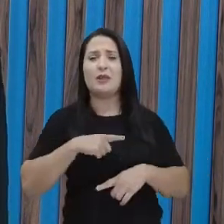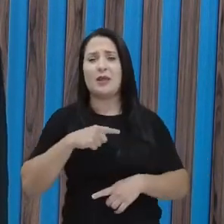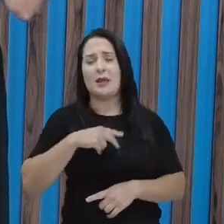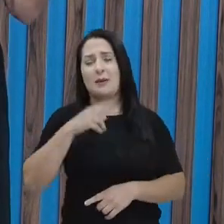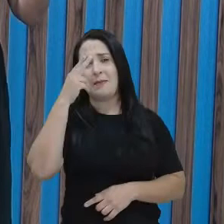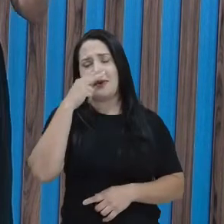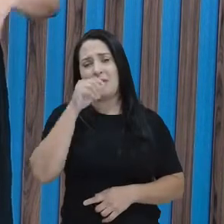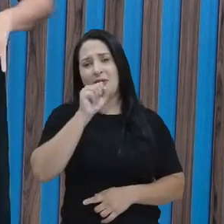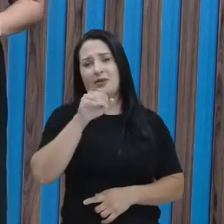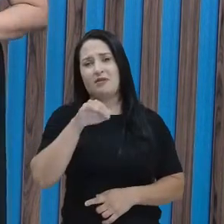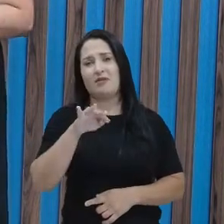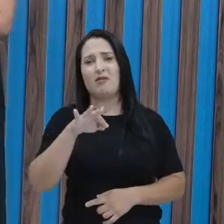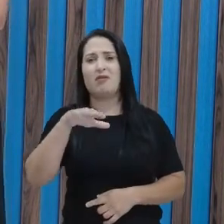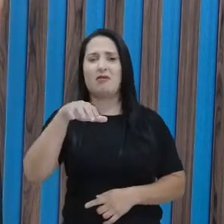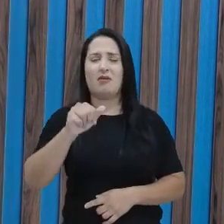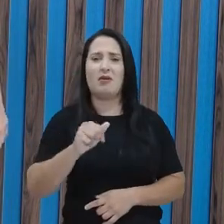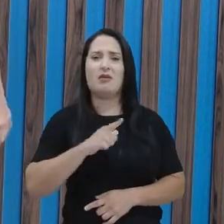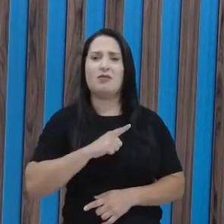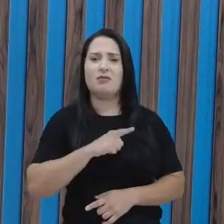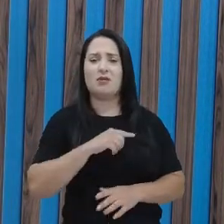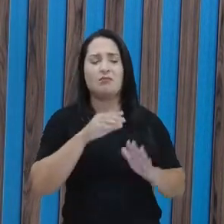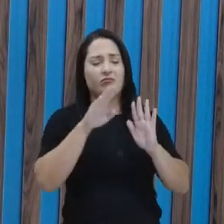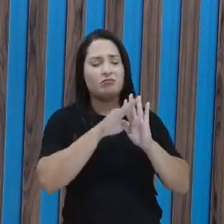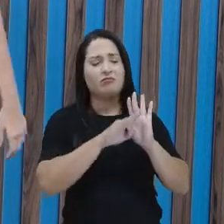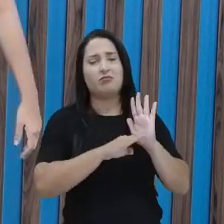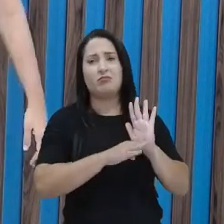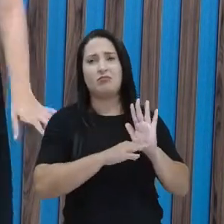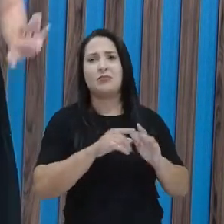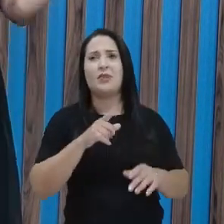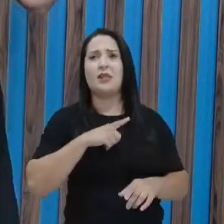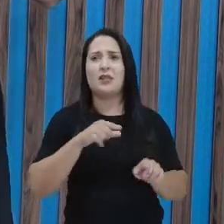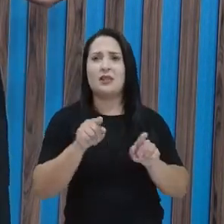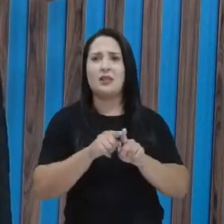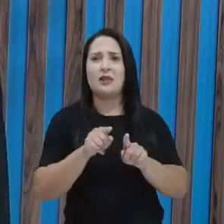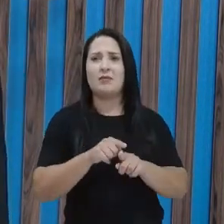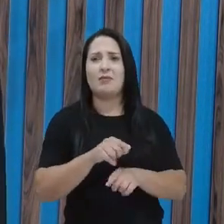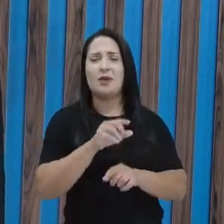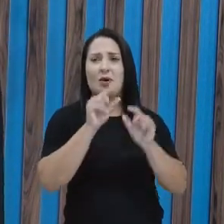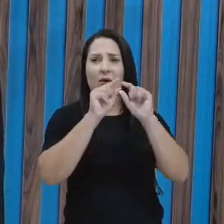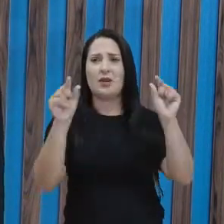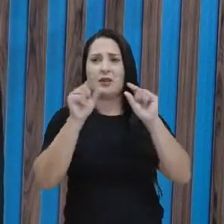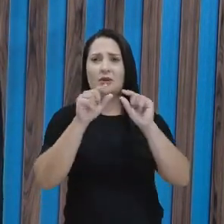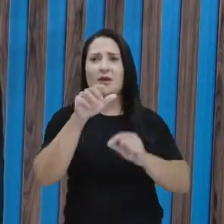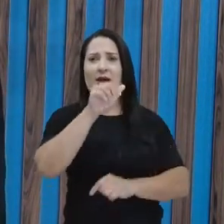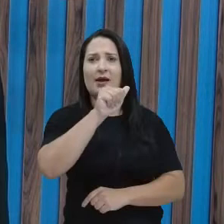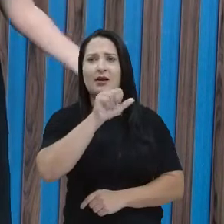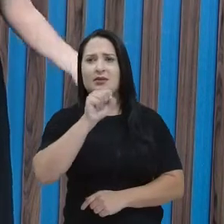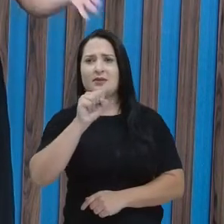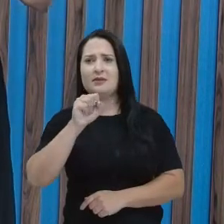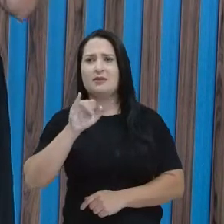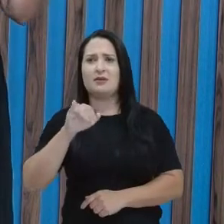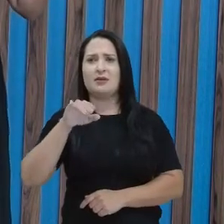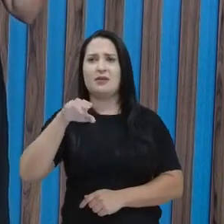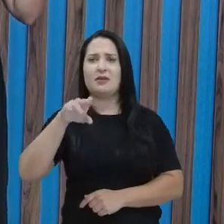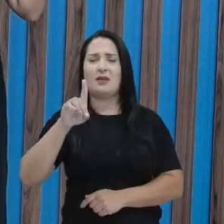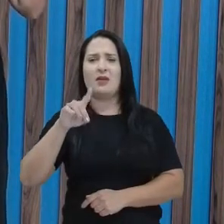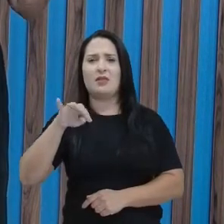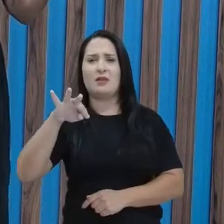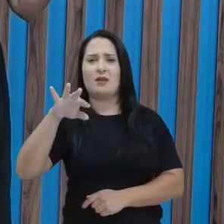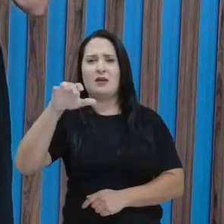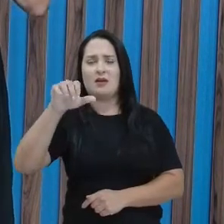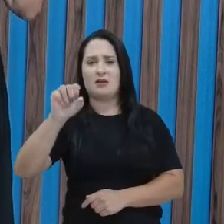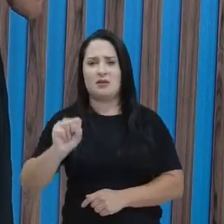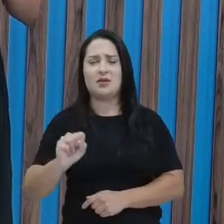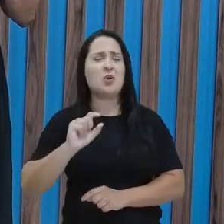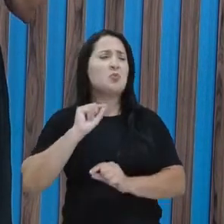estou enumerando. E quando eu uso orações assindéticas, aí vocês, pronto, acabou-se, não sei mais o que é isso. Oração